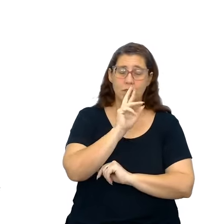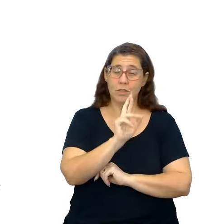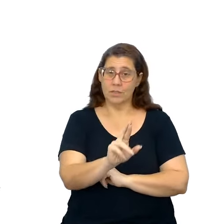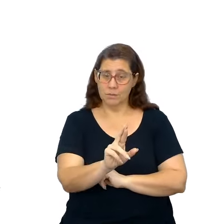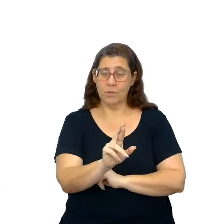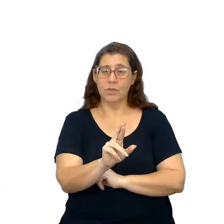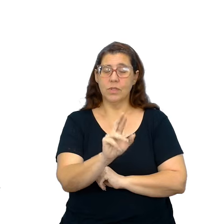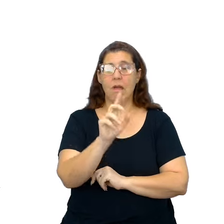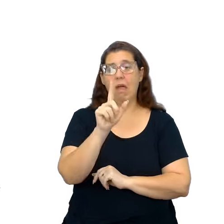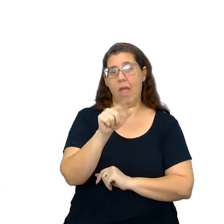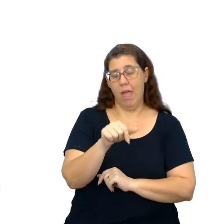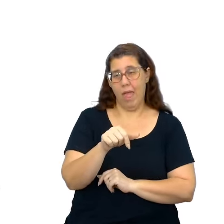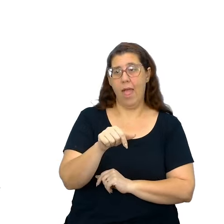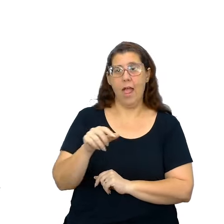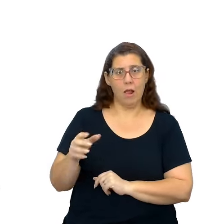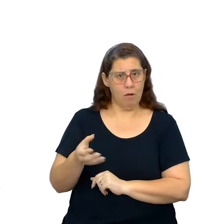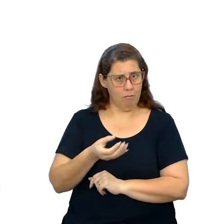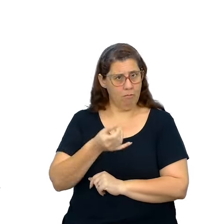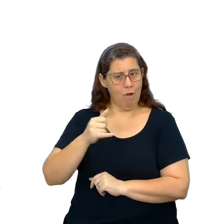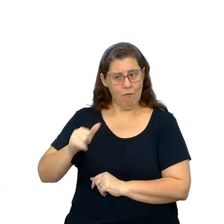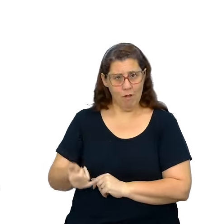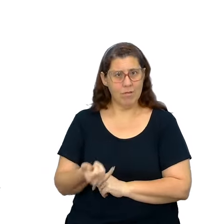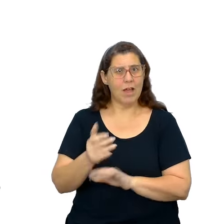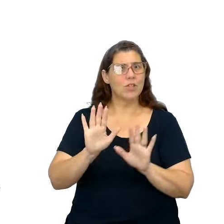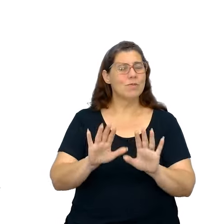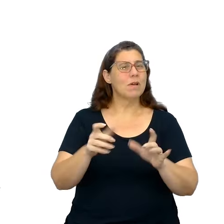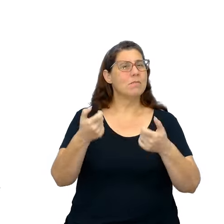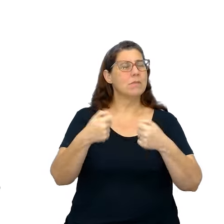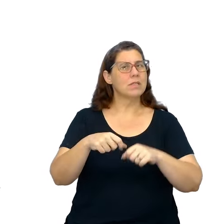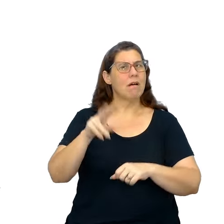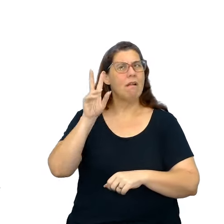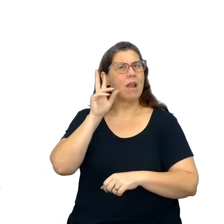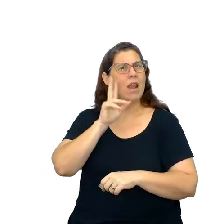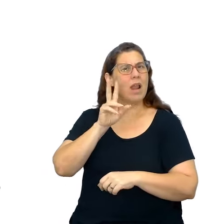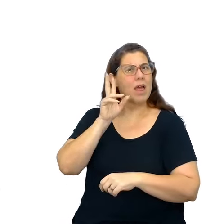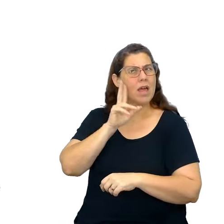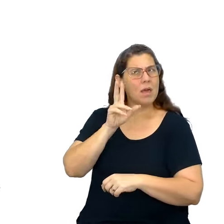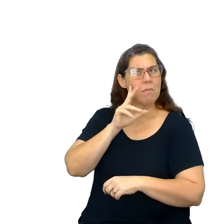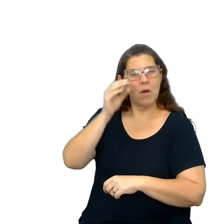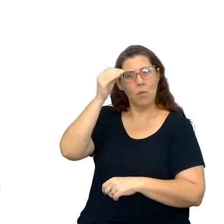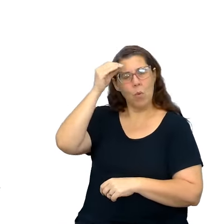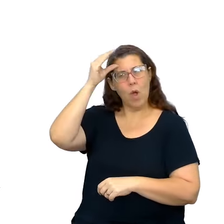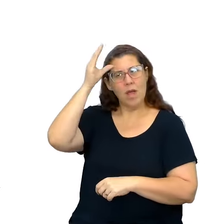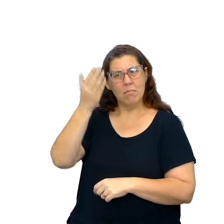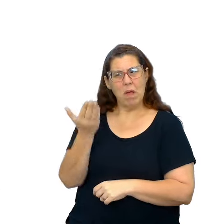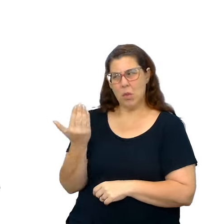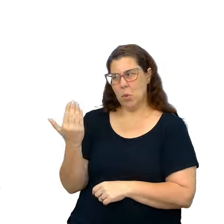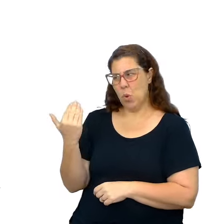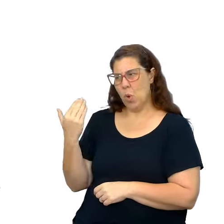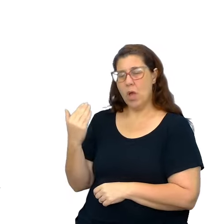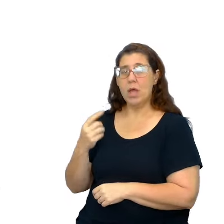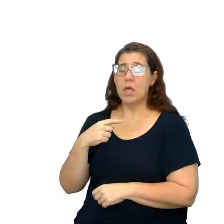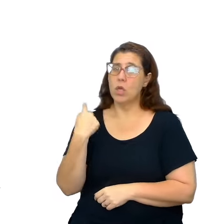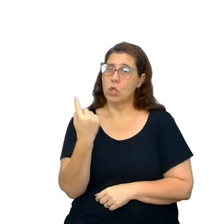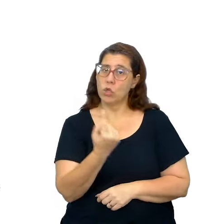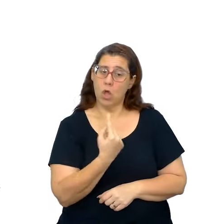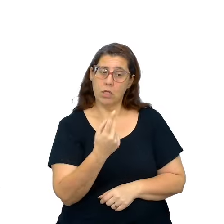resolução é uma vantagem muito grande, mas ele precisa resgatar esses conhecimentos e cabe a